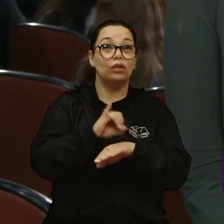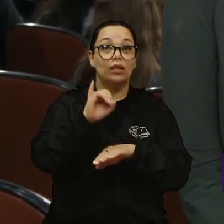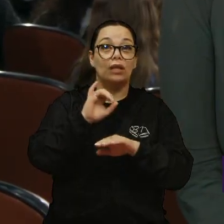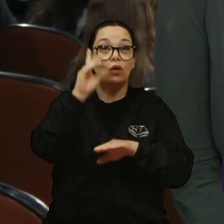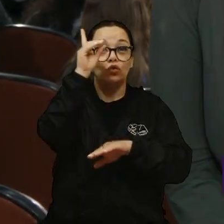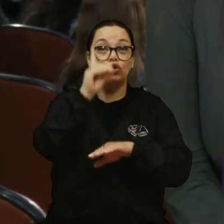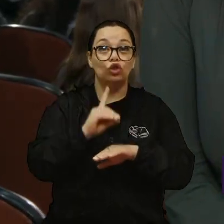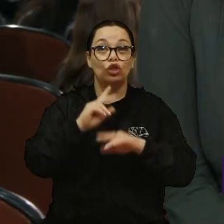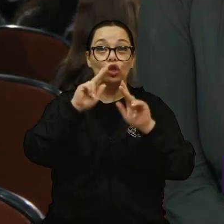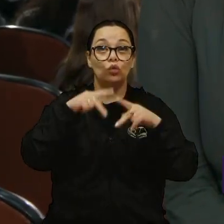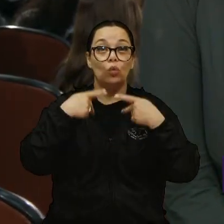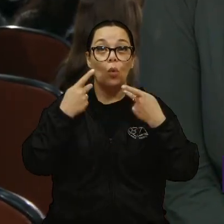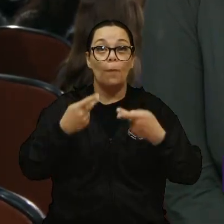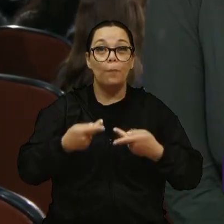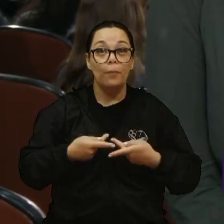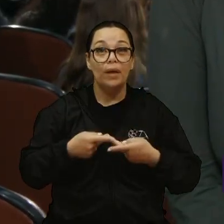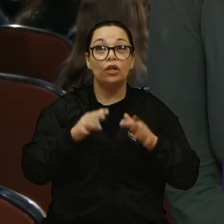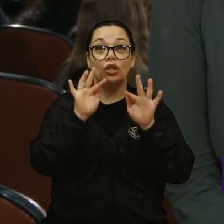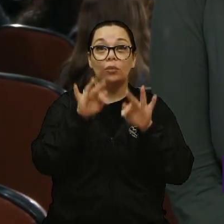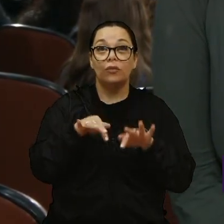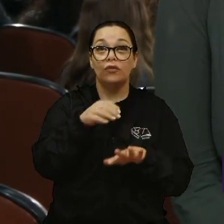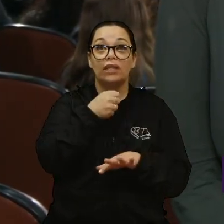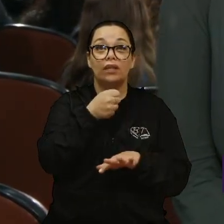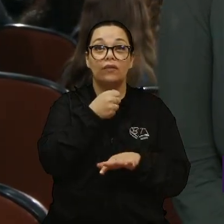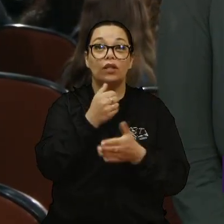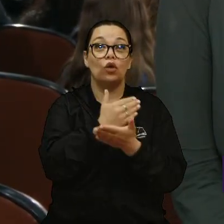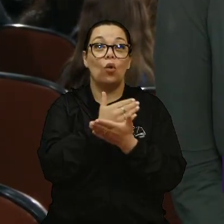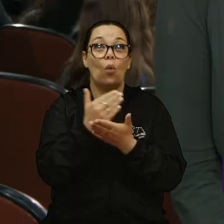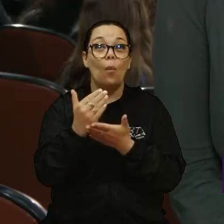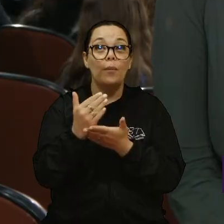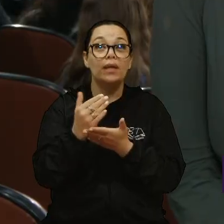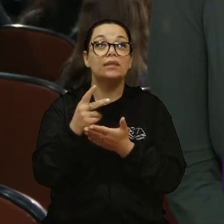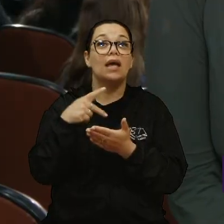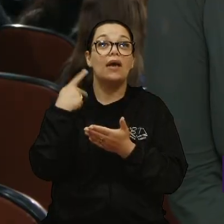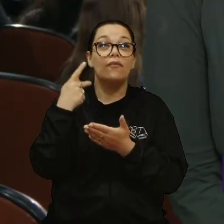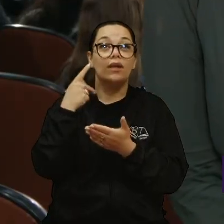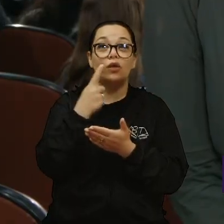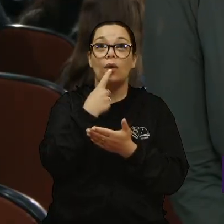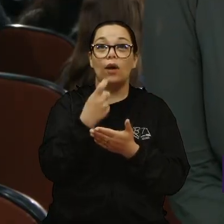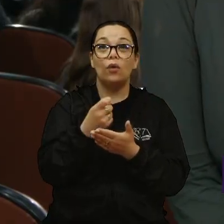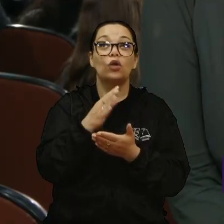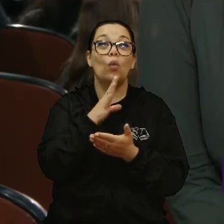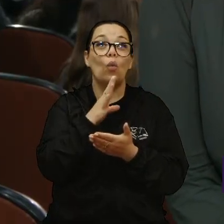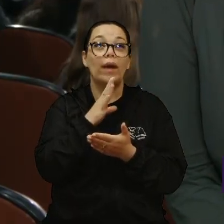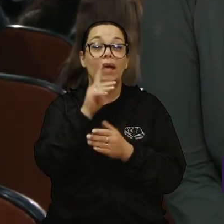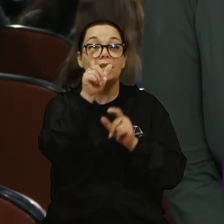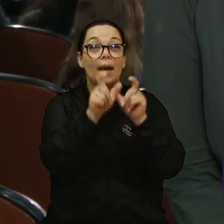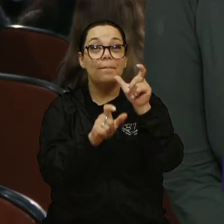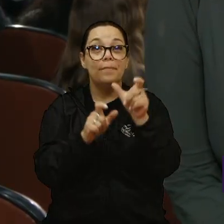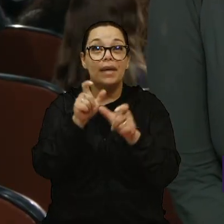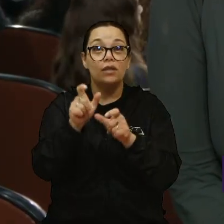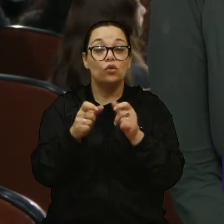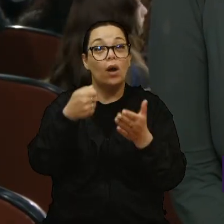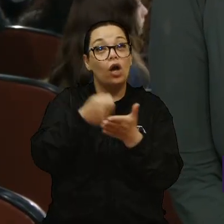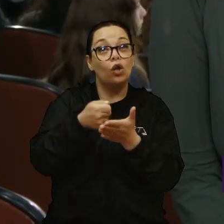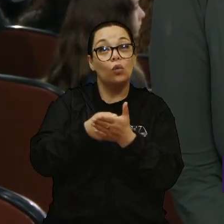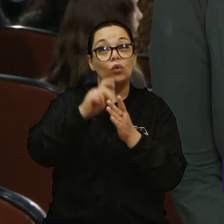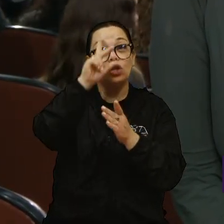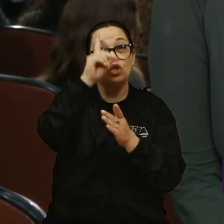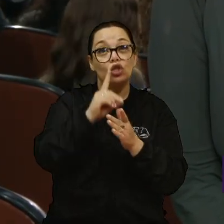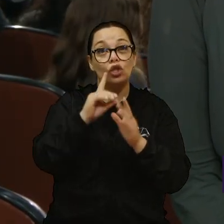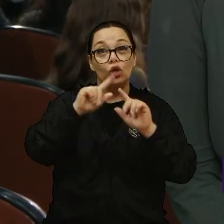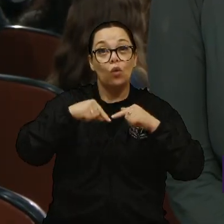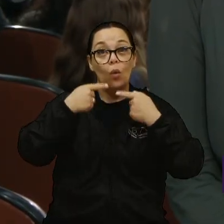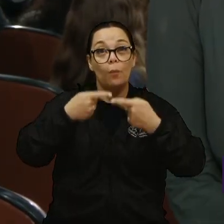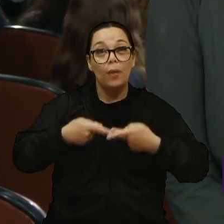Direitos Humanos. Para finalizar nossa entrevista e para começar a solene, vereadora Rose, quando a gente reconhece uma pessoa que luta pelos direitos humanos, a gente